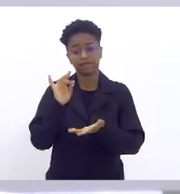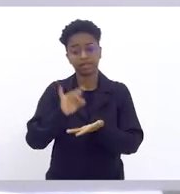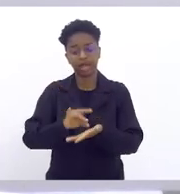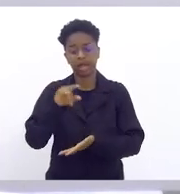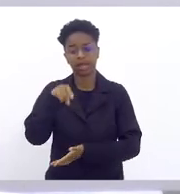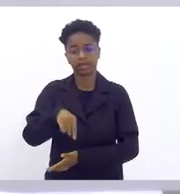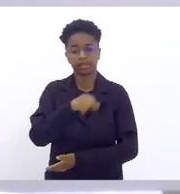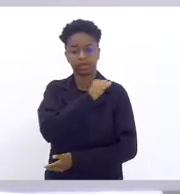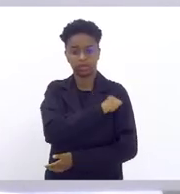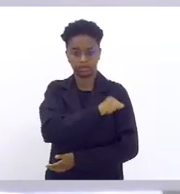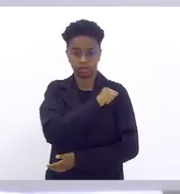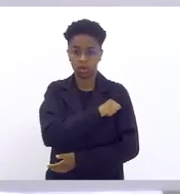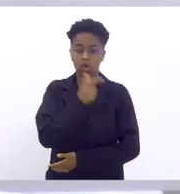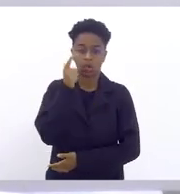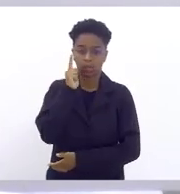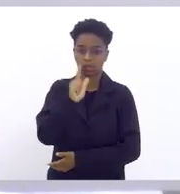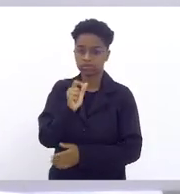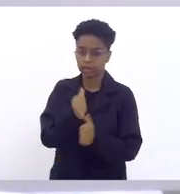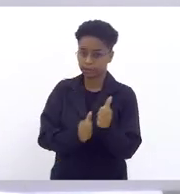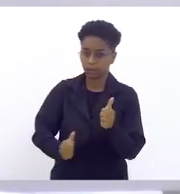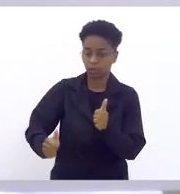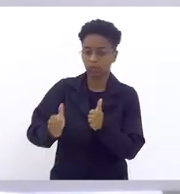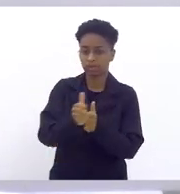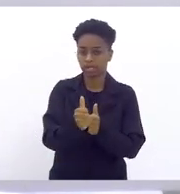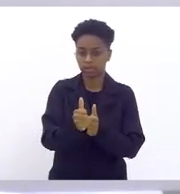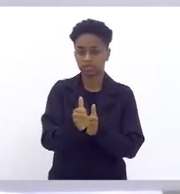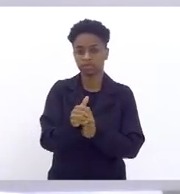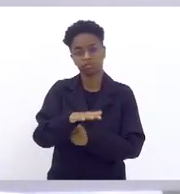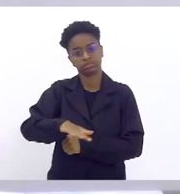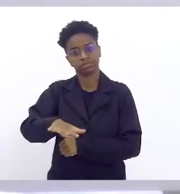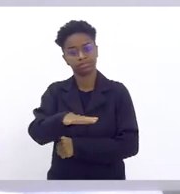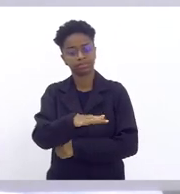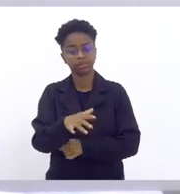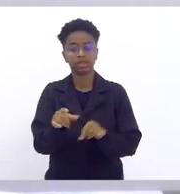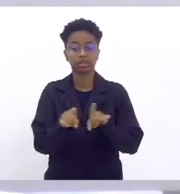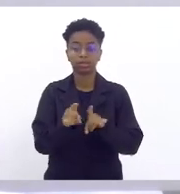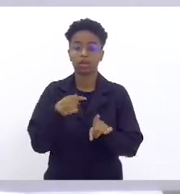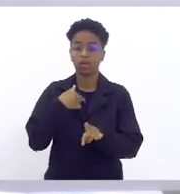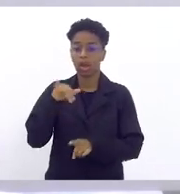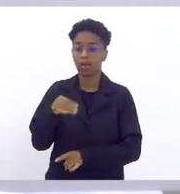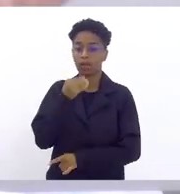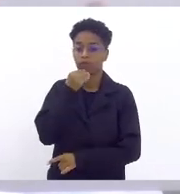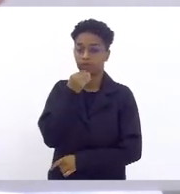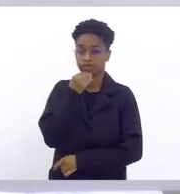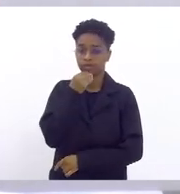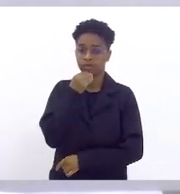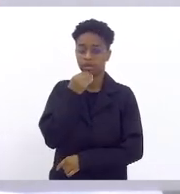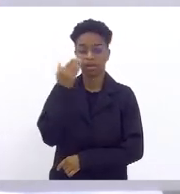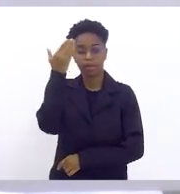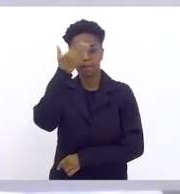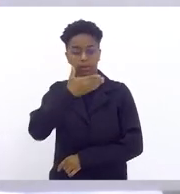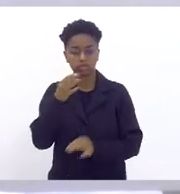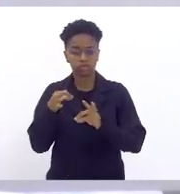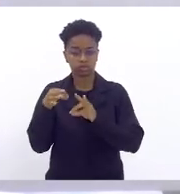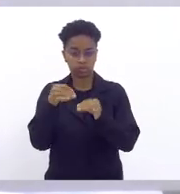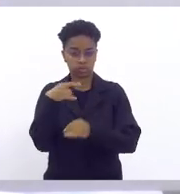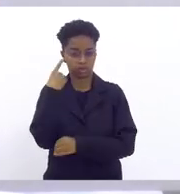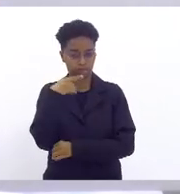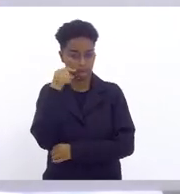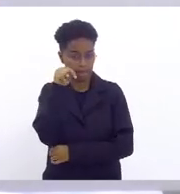do Rio de Janeiro seja protagonista dessa desse complexo e eu queria aproveitar as presenças né dos deputados